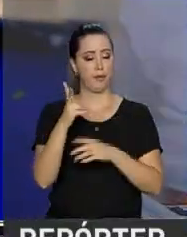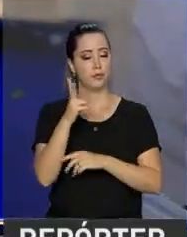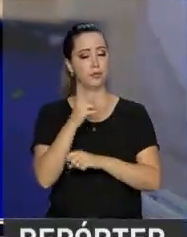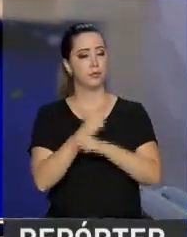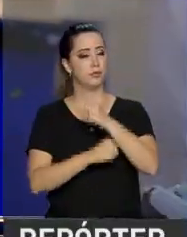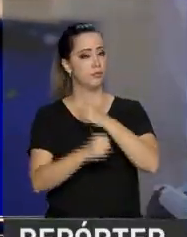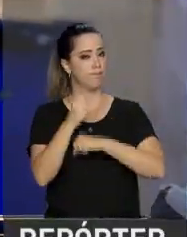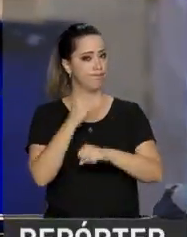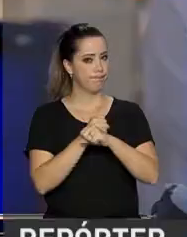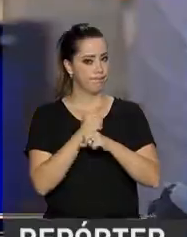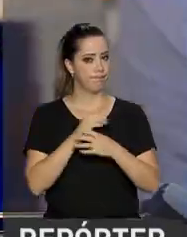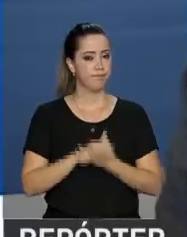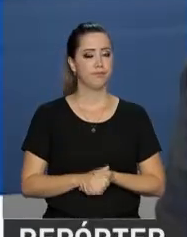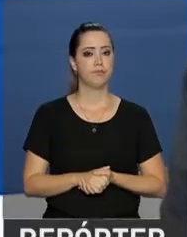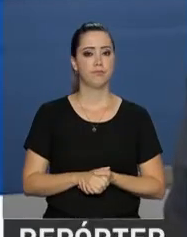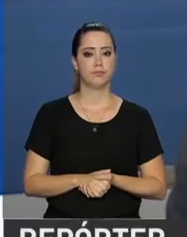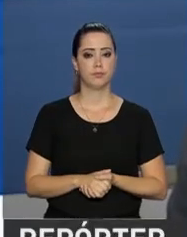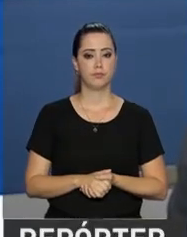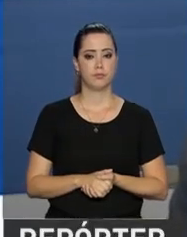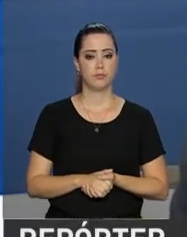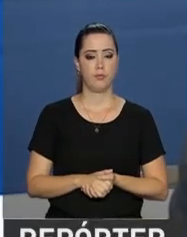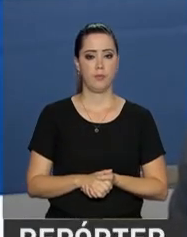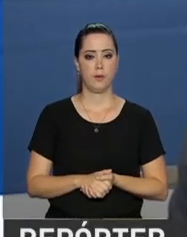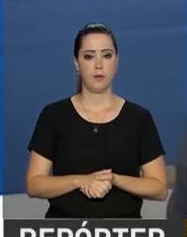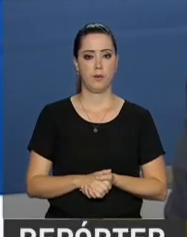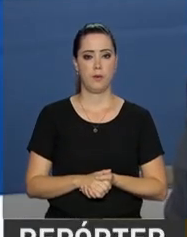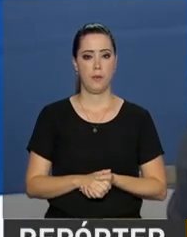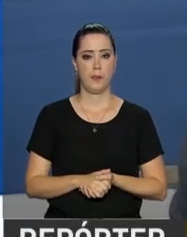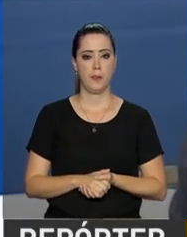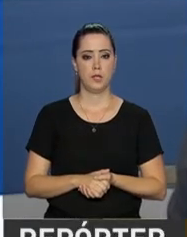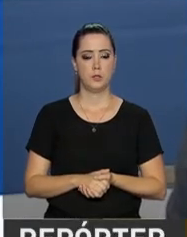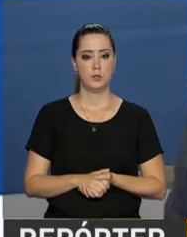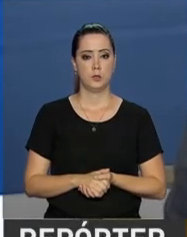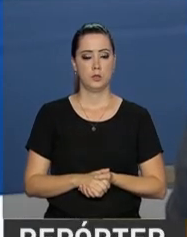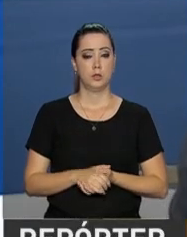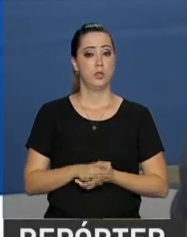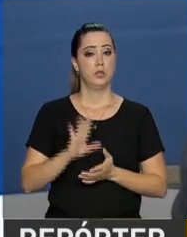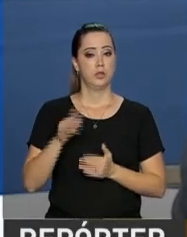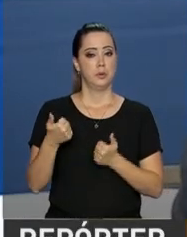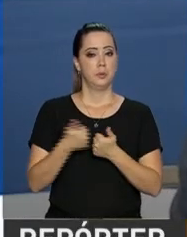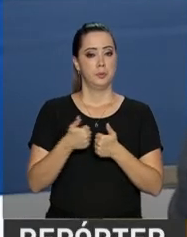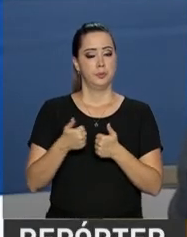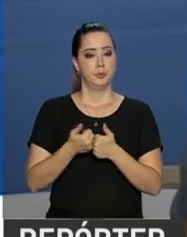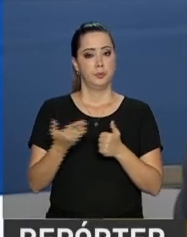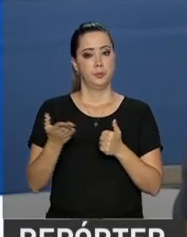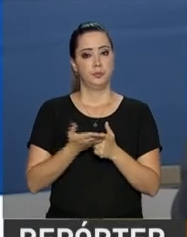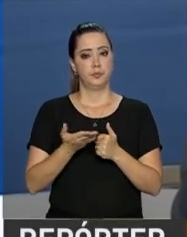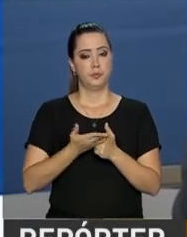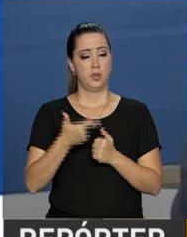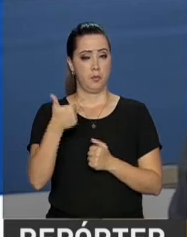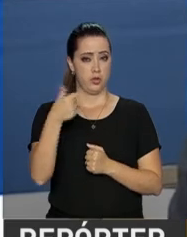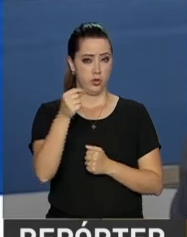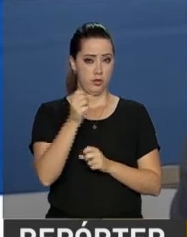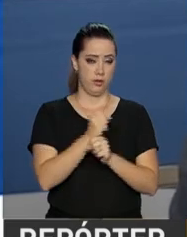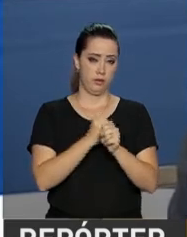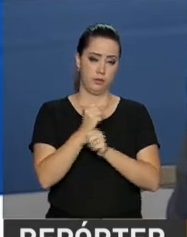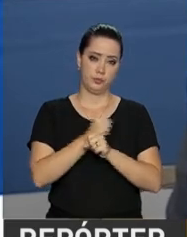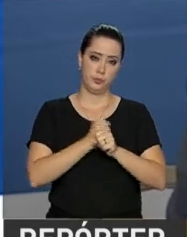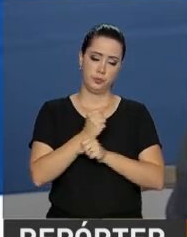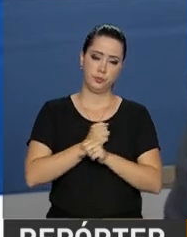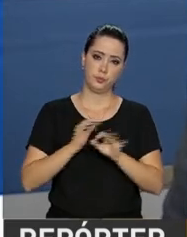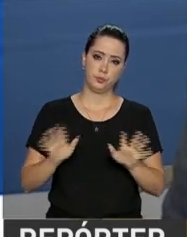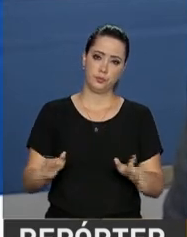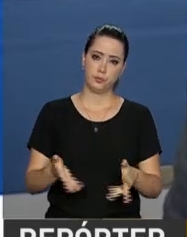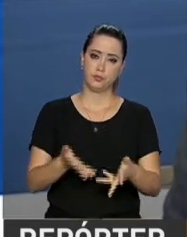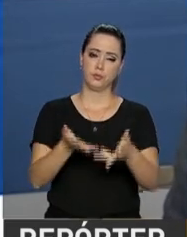de 2017. Já estamos chegando muito próximo à média dos últimos 10 anos de produção, que está em